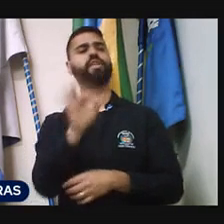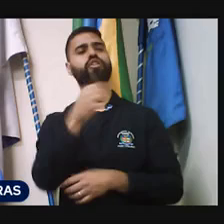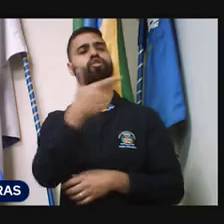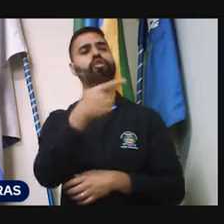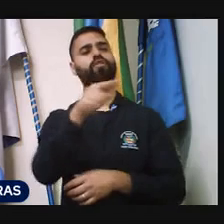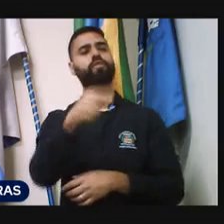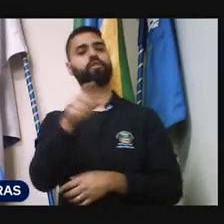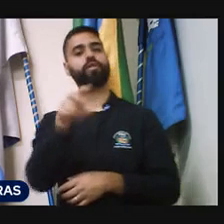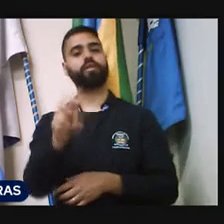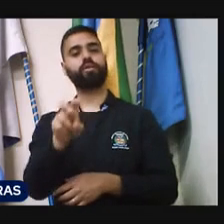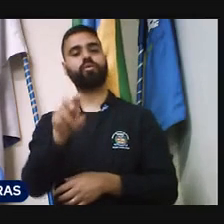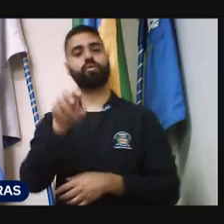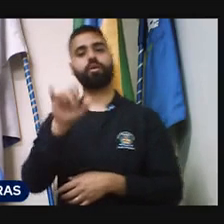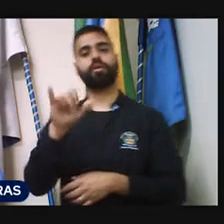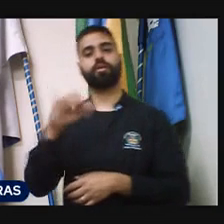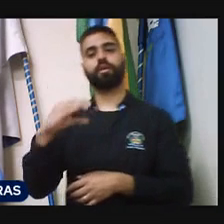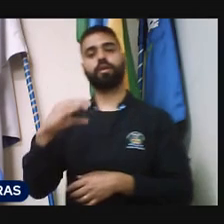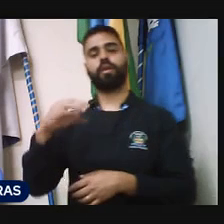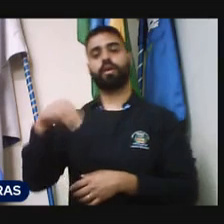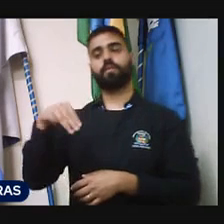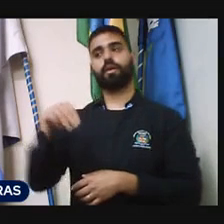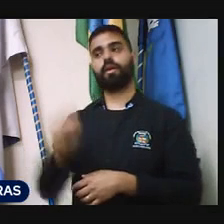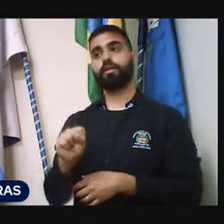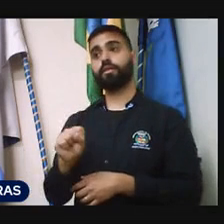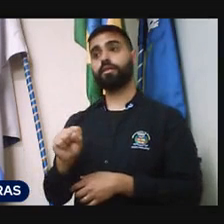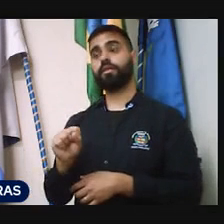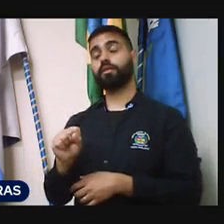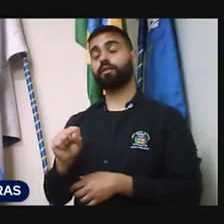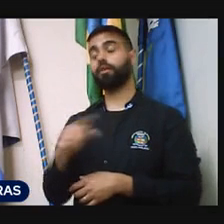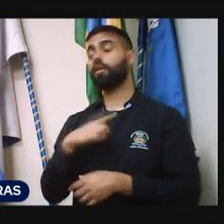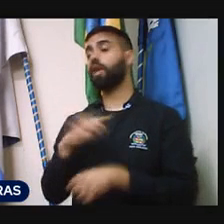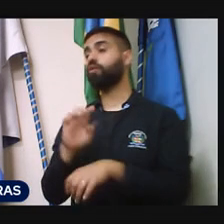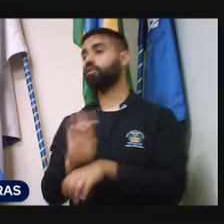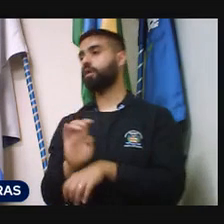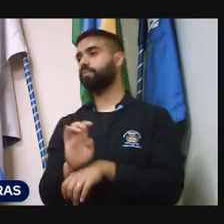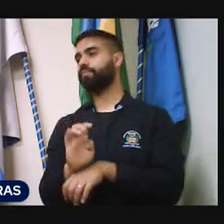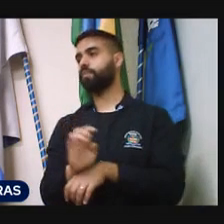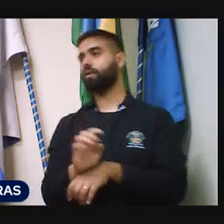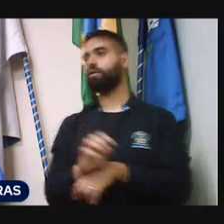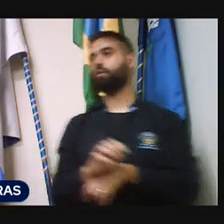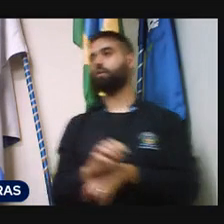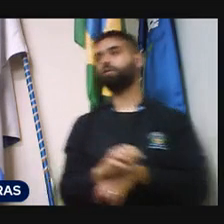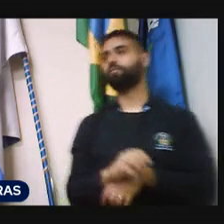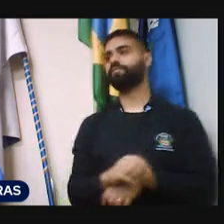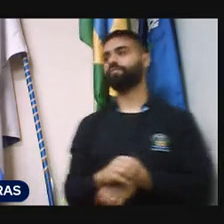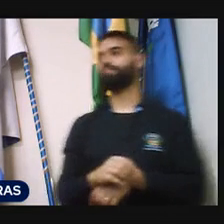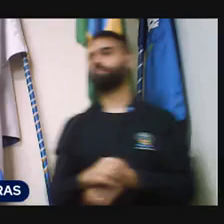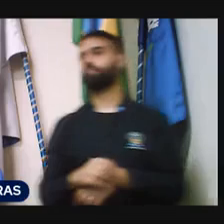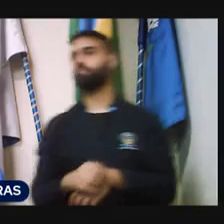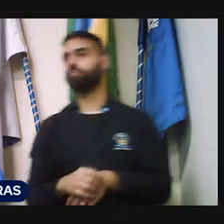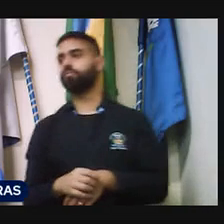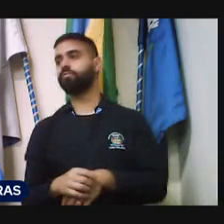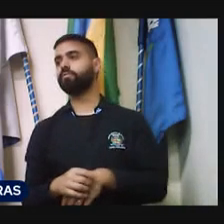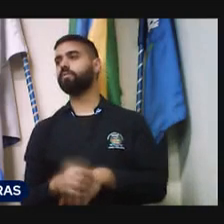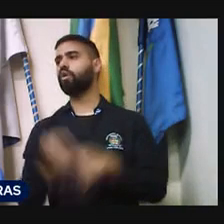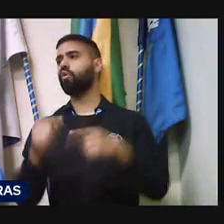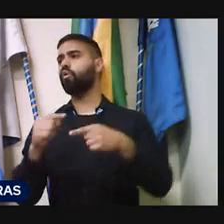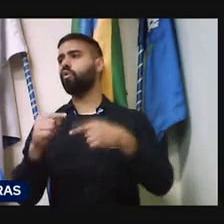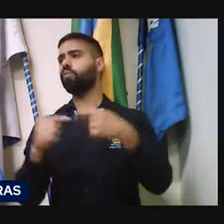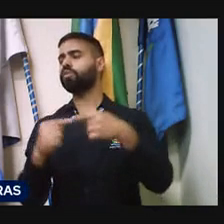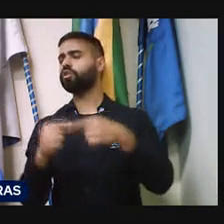por cento do total de ICMS arrecadado pelo Estado o objetivo de cms Ecológico são